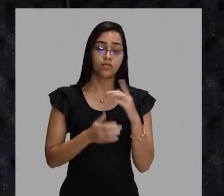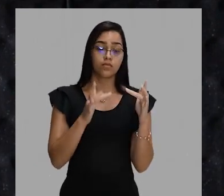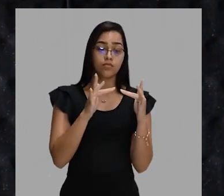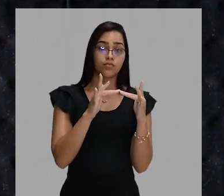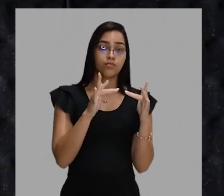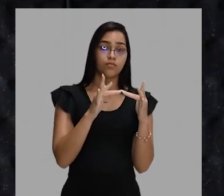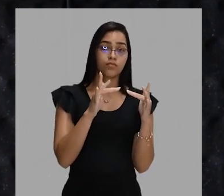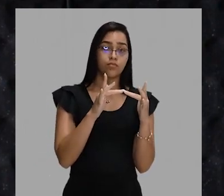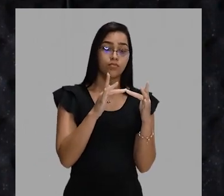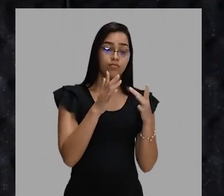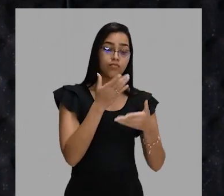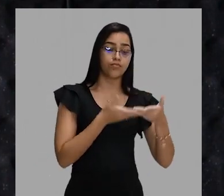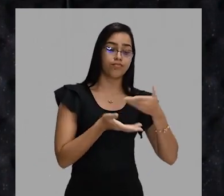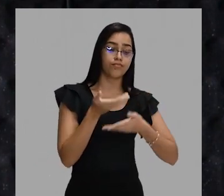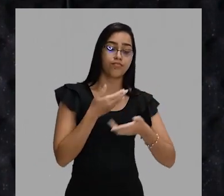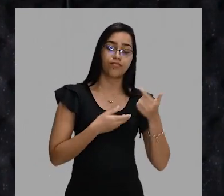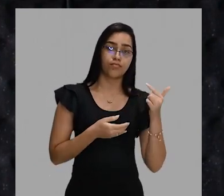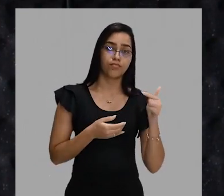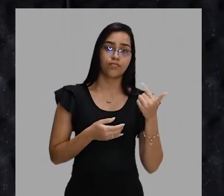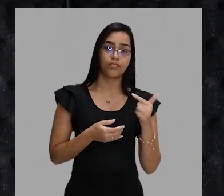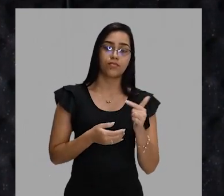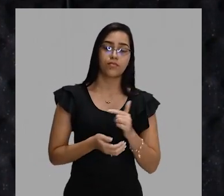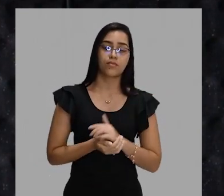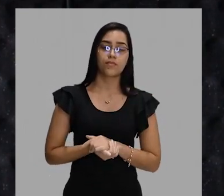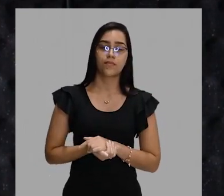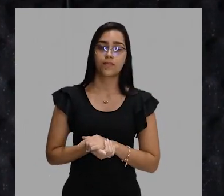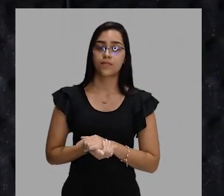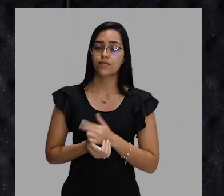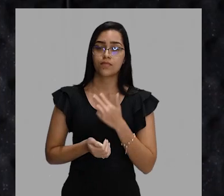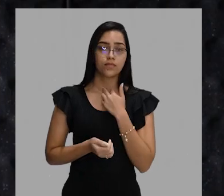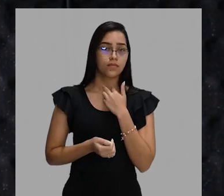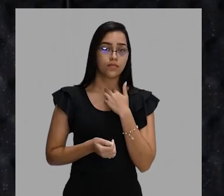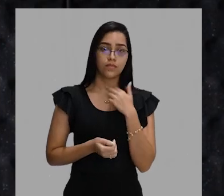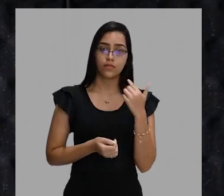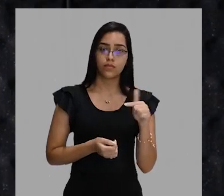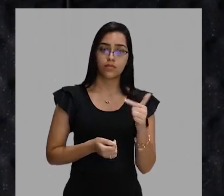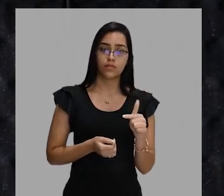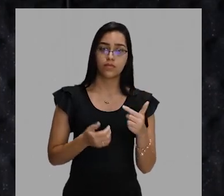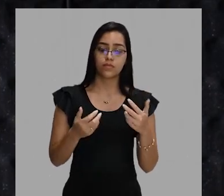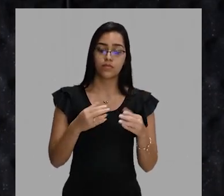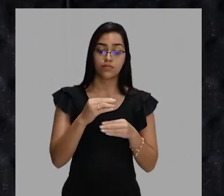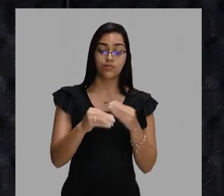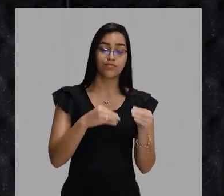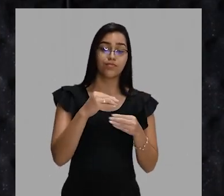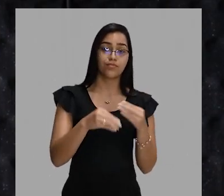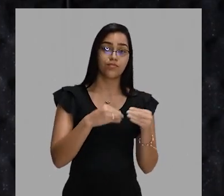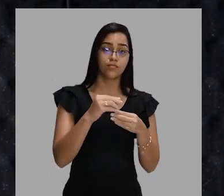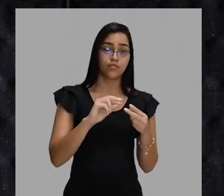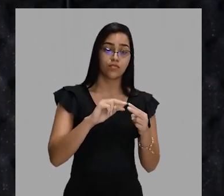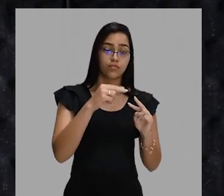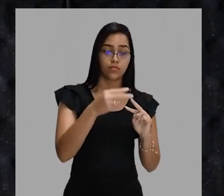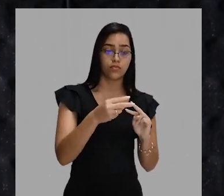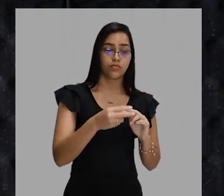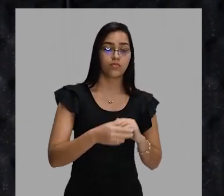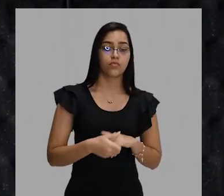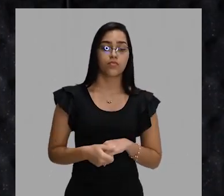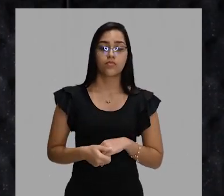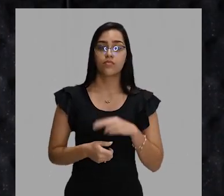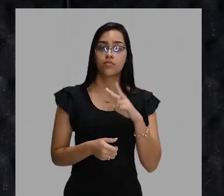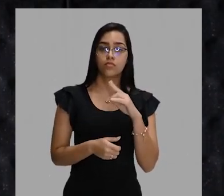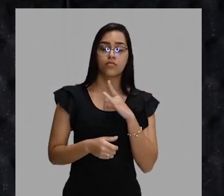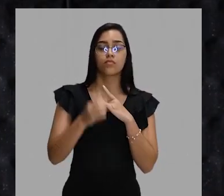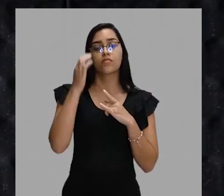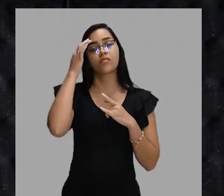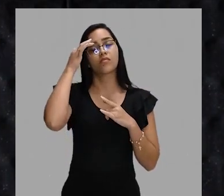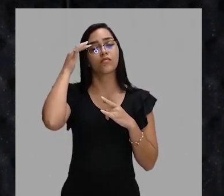uma troca entre os indivíduos desses dois ambientes, tá? Não pode haver mistura de material genético entre eles. Aí vai